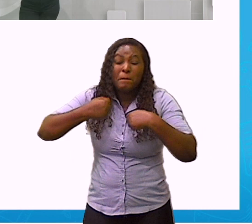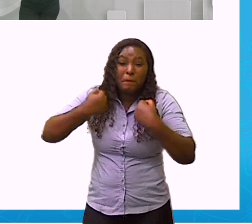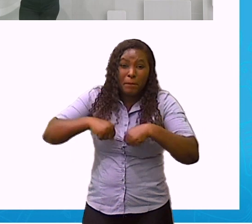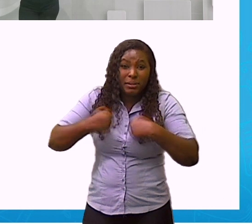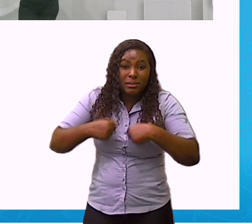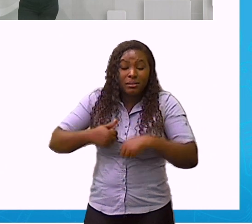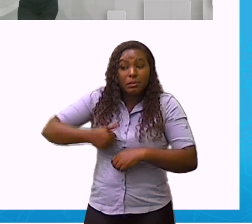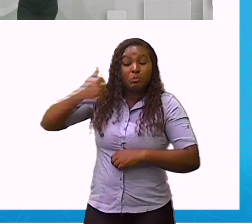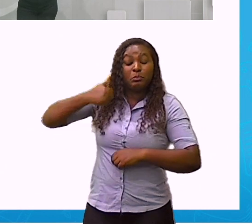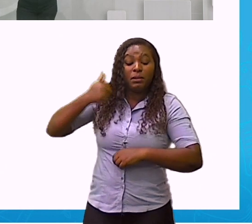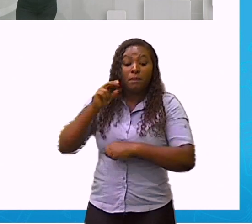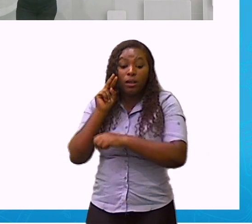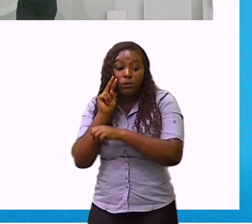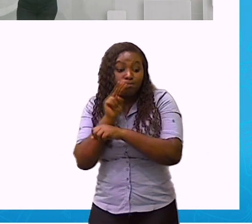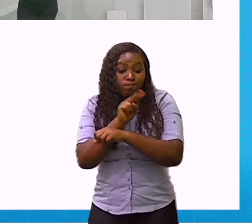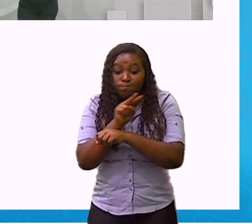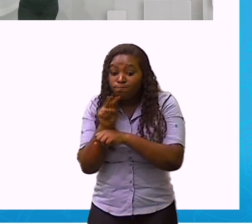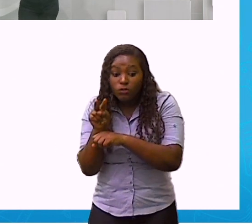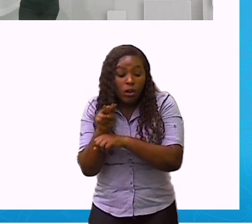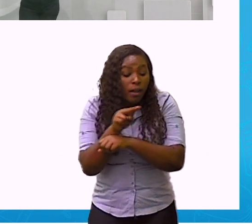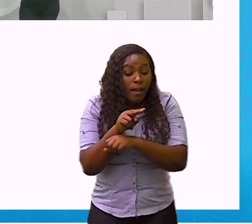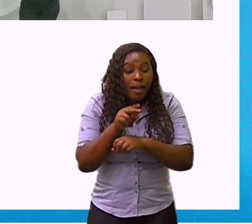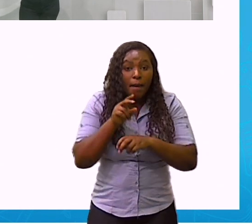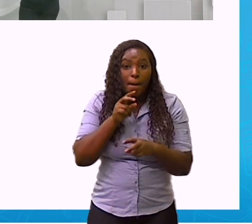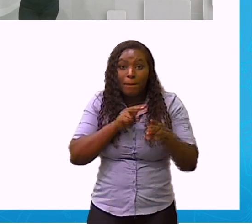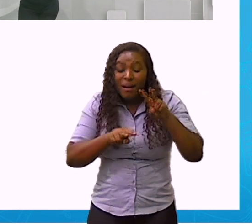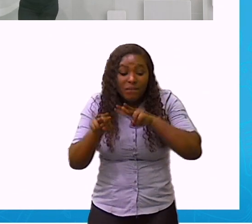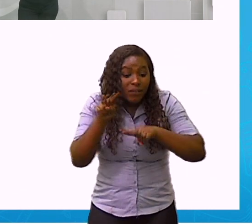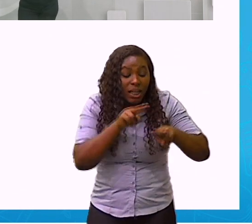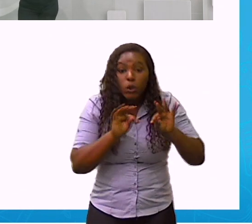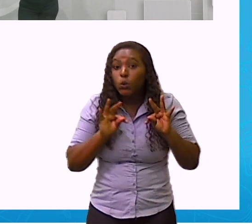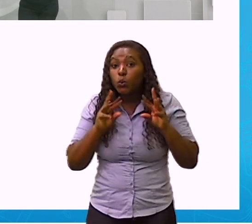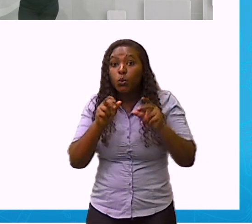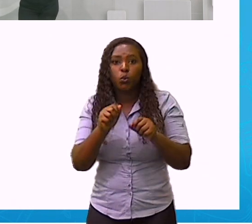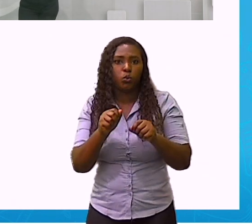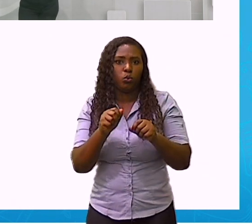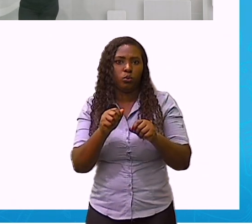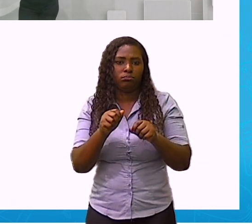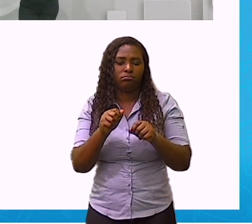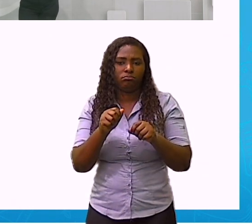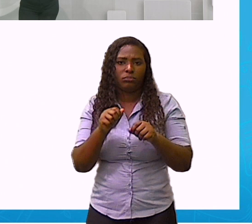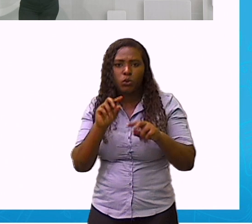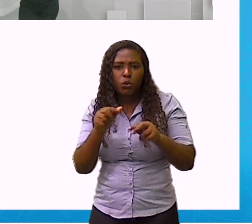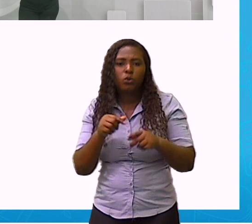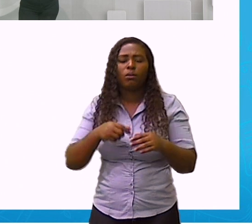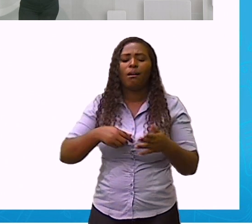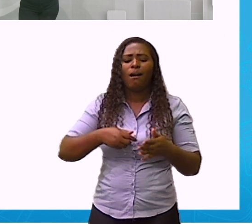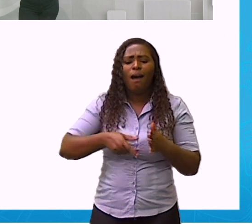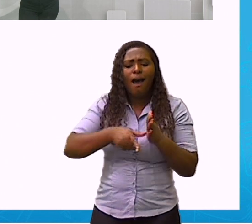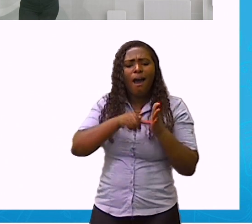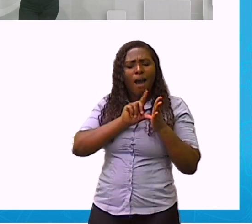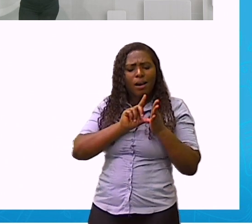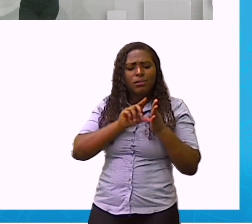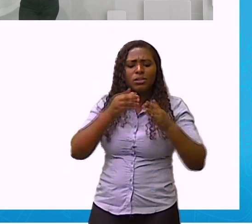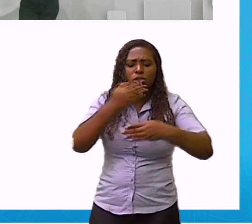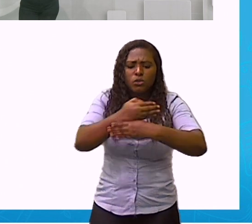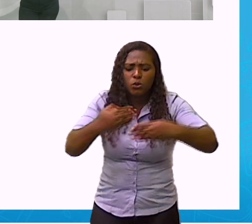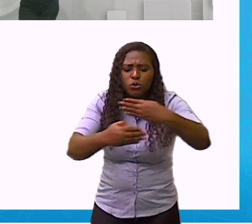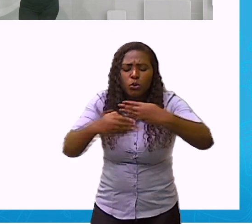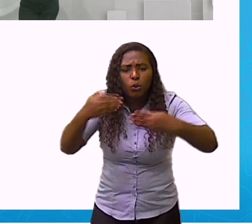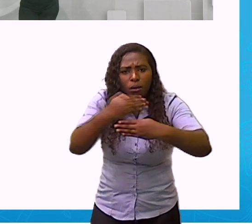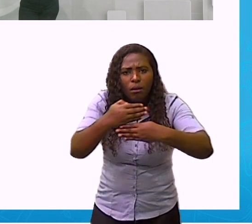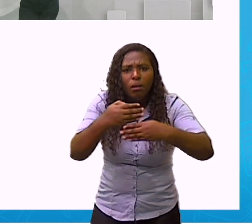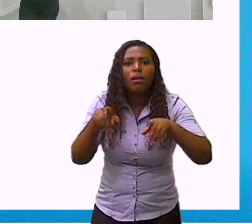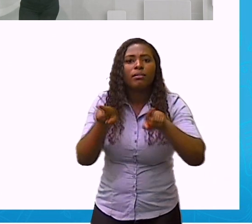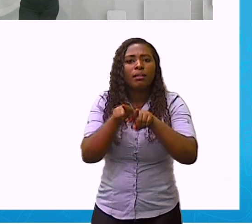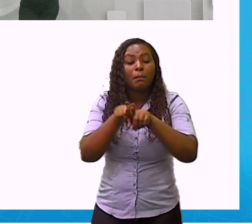os fatores ambientais antes, durante e após a construção de uma obra. É